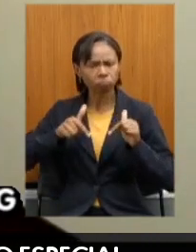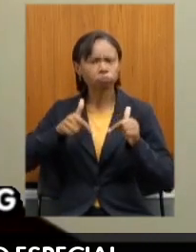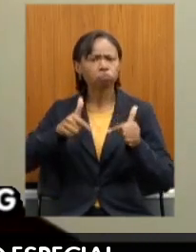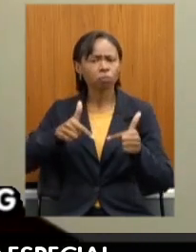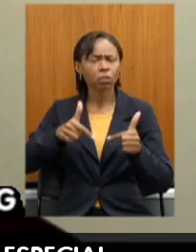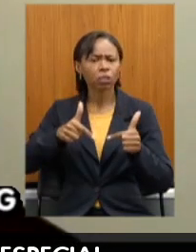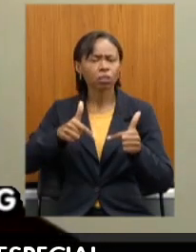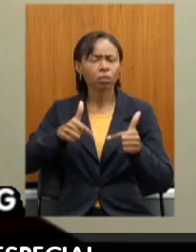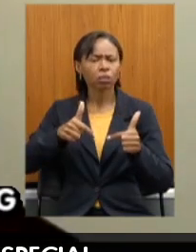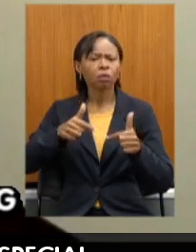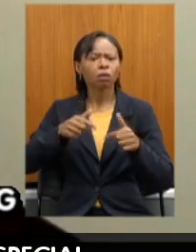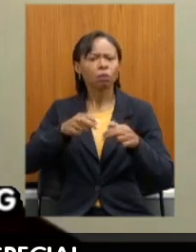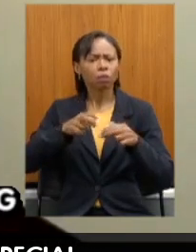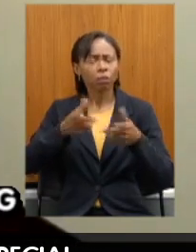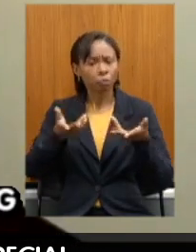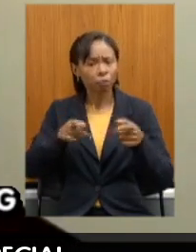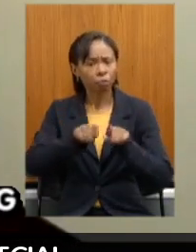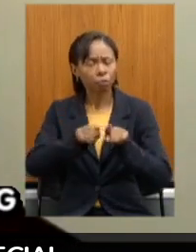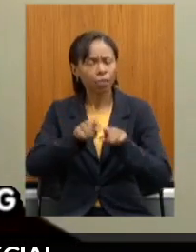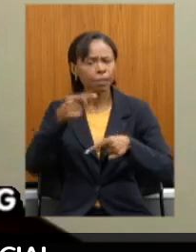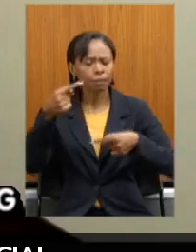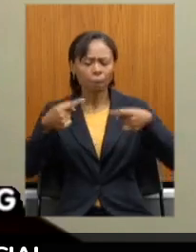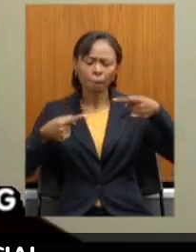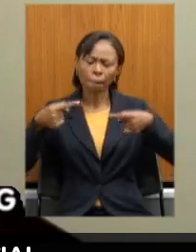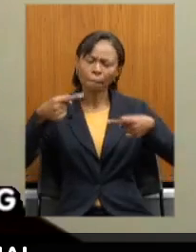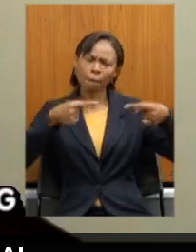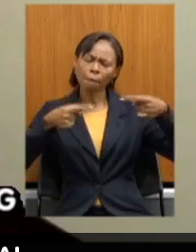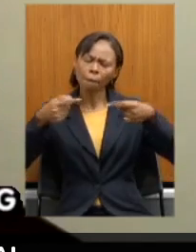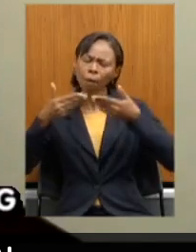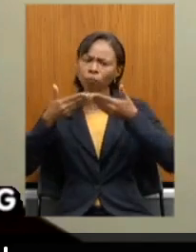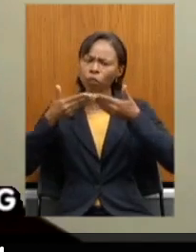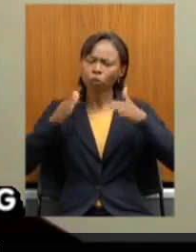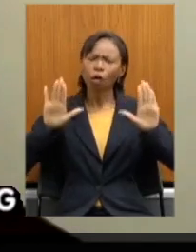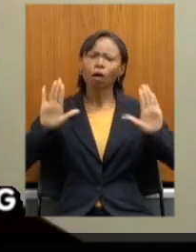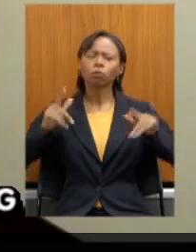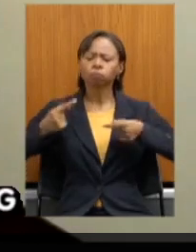e pelo diálogo aberto nesta casa.